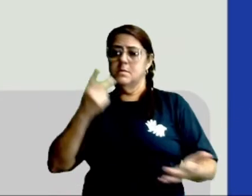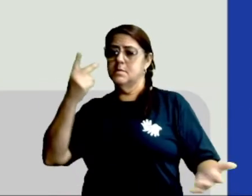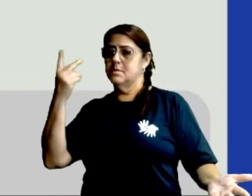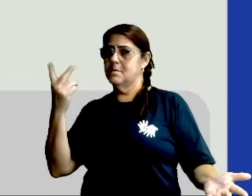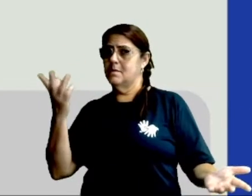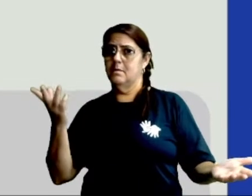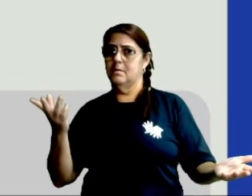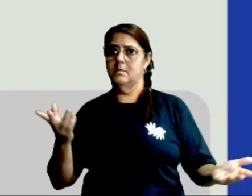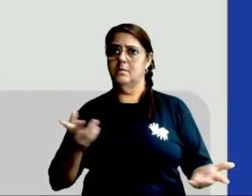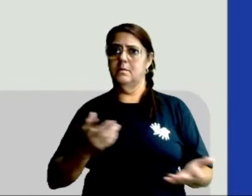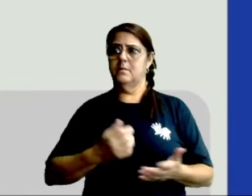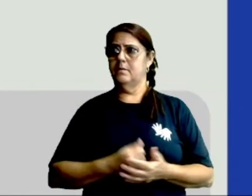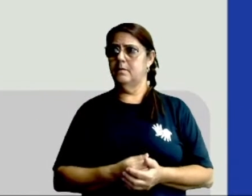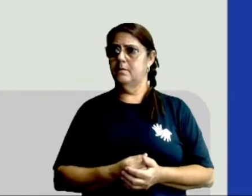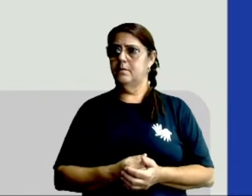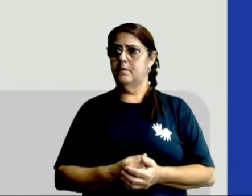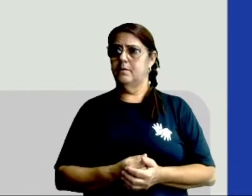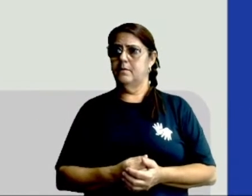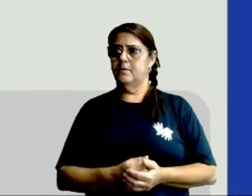a